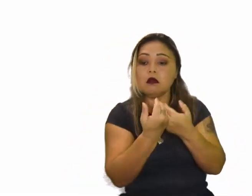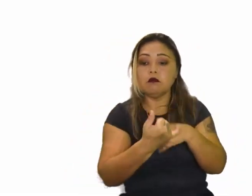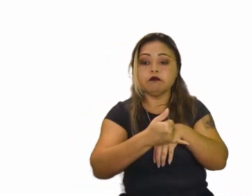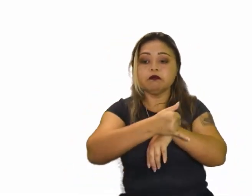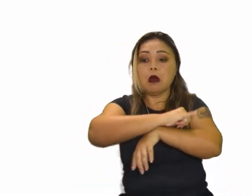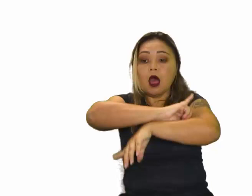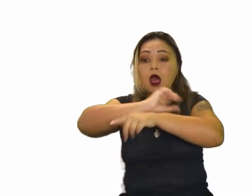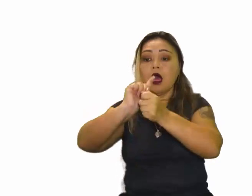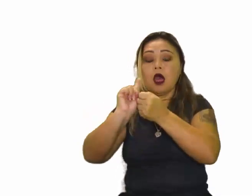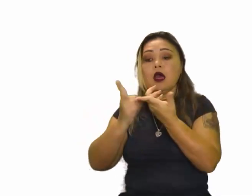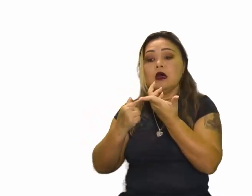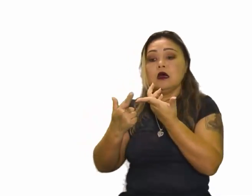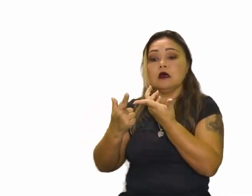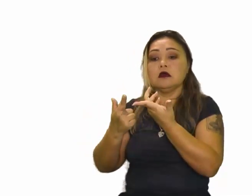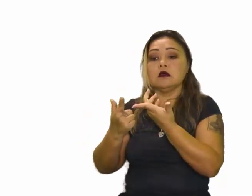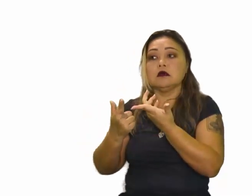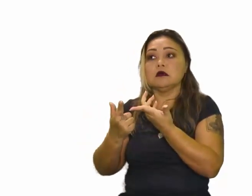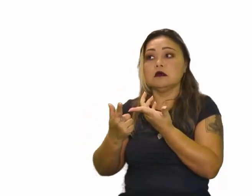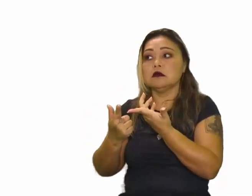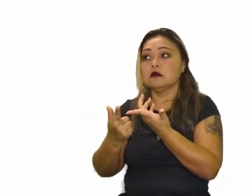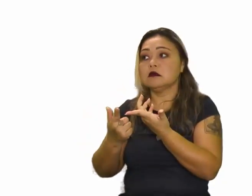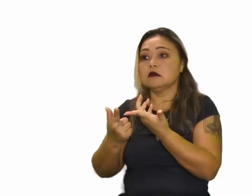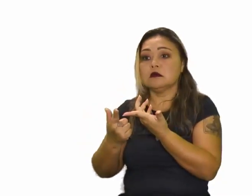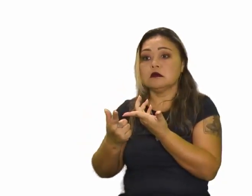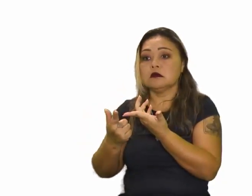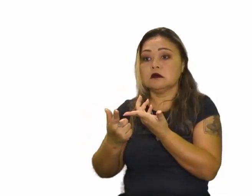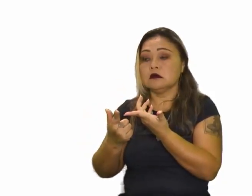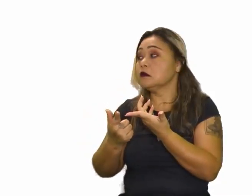engorda. Engorda,